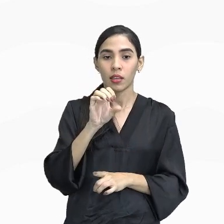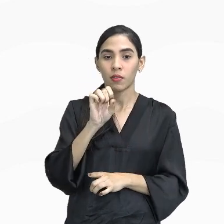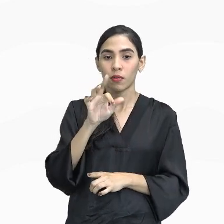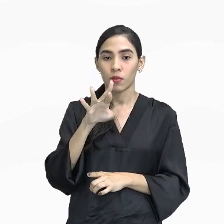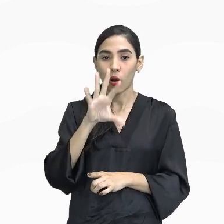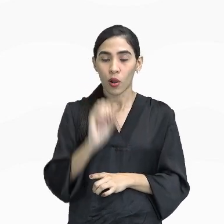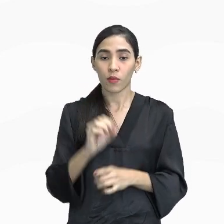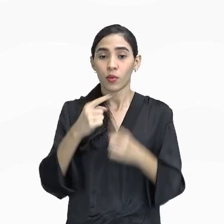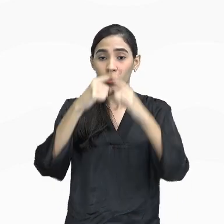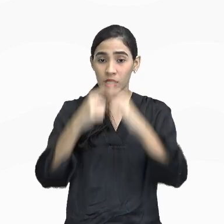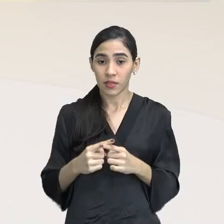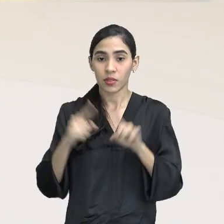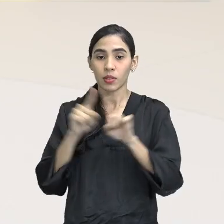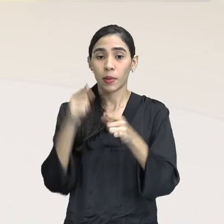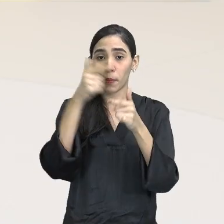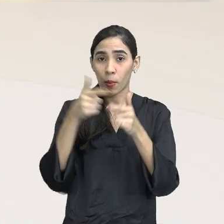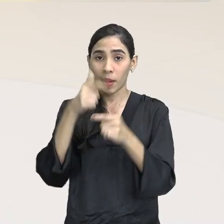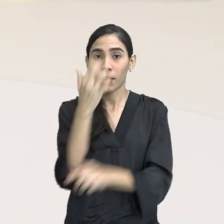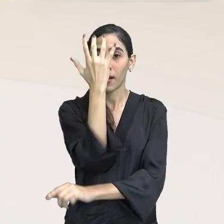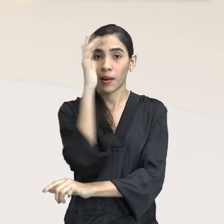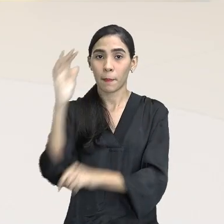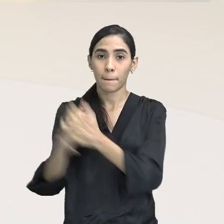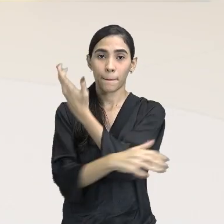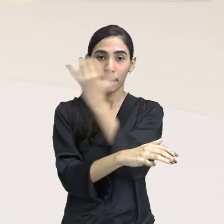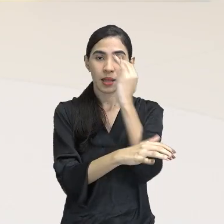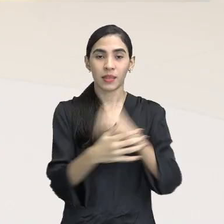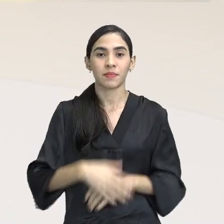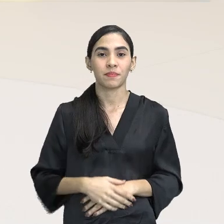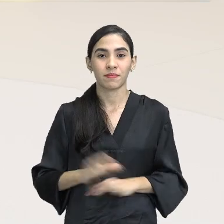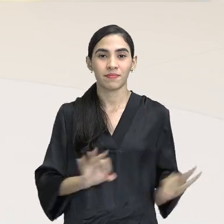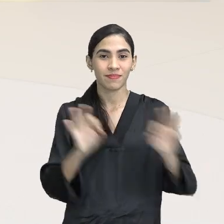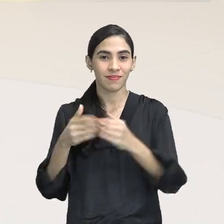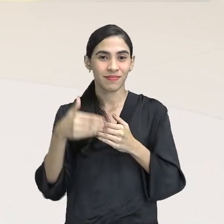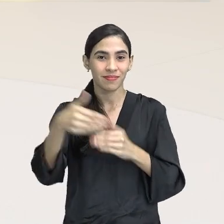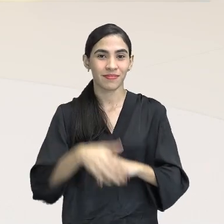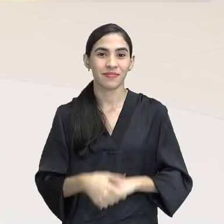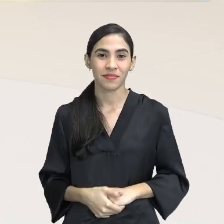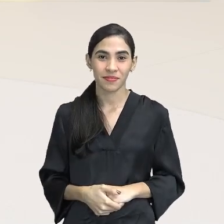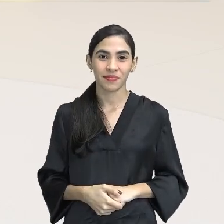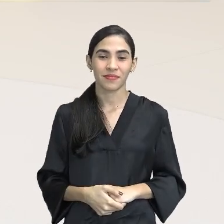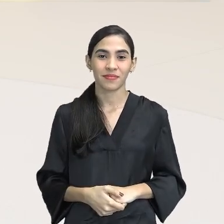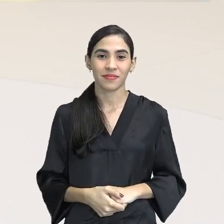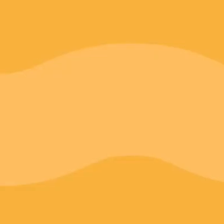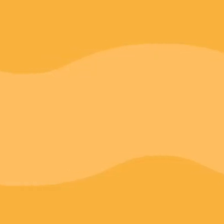consequências ambientais. E vamos para a nossa aula.